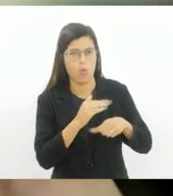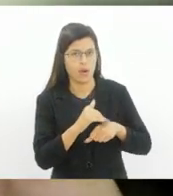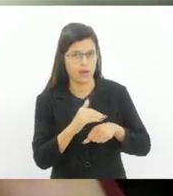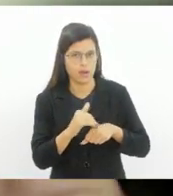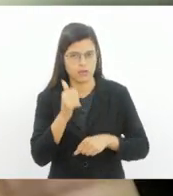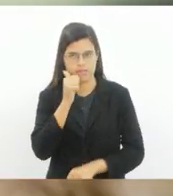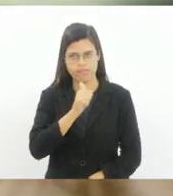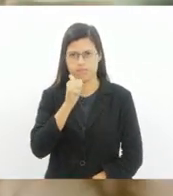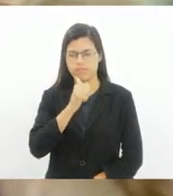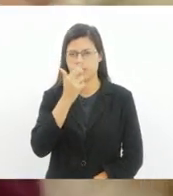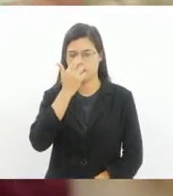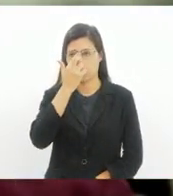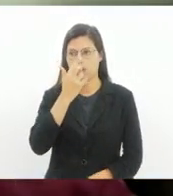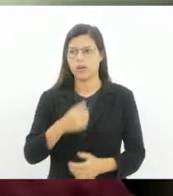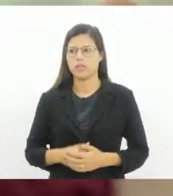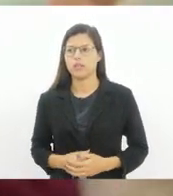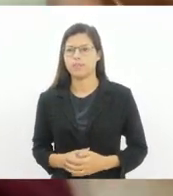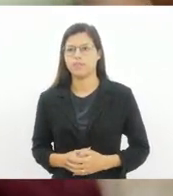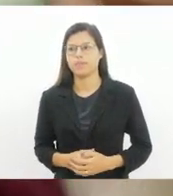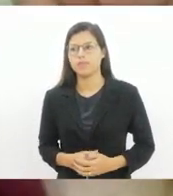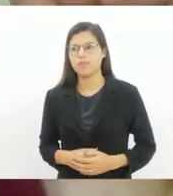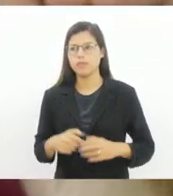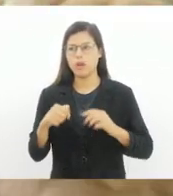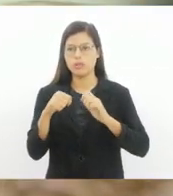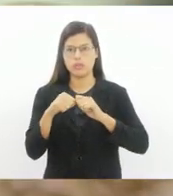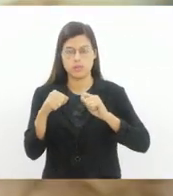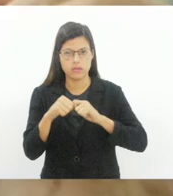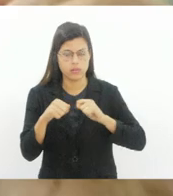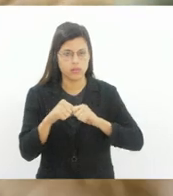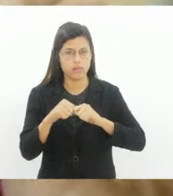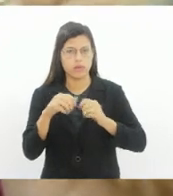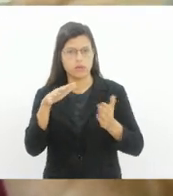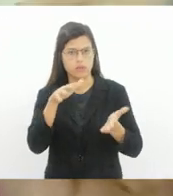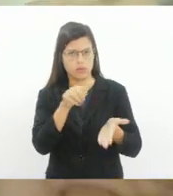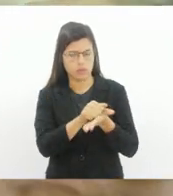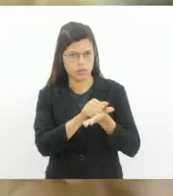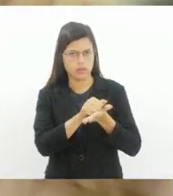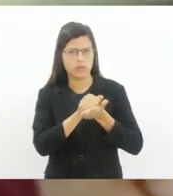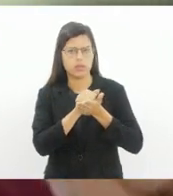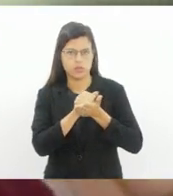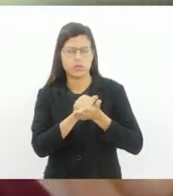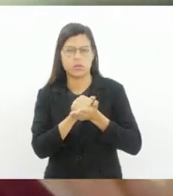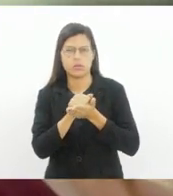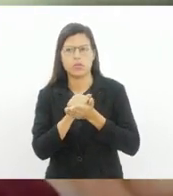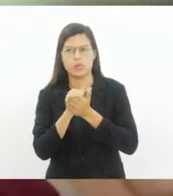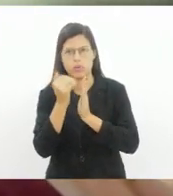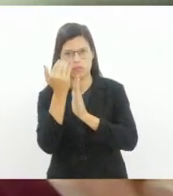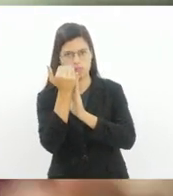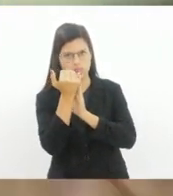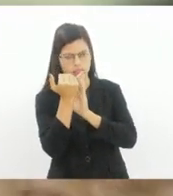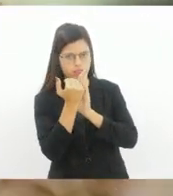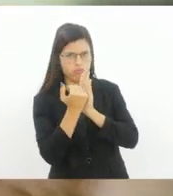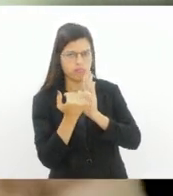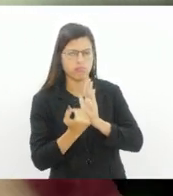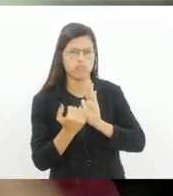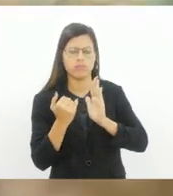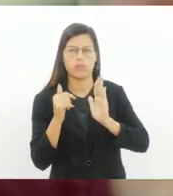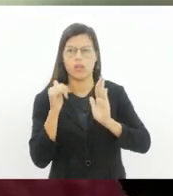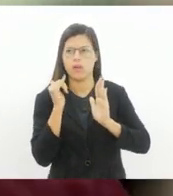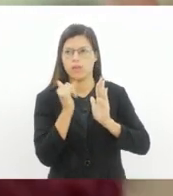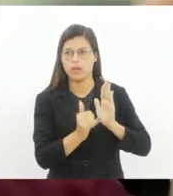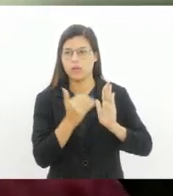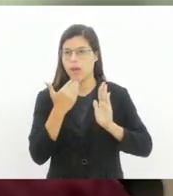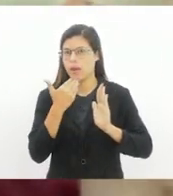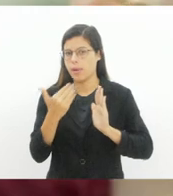possível. Então, ele faz o registro profissional, o serviço de saúde faz o registro por meio da ficha de notificação e pede